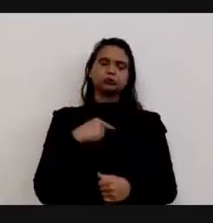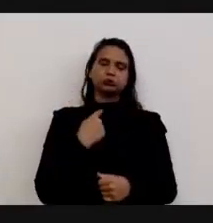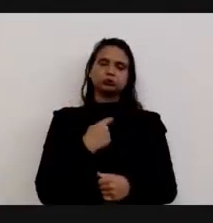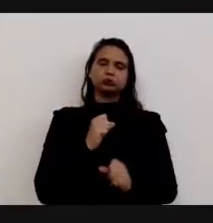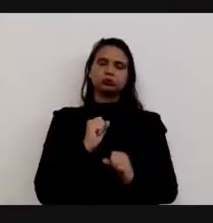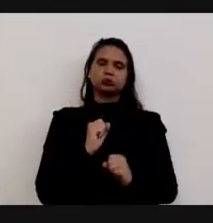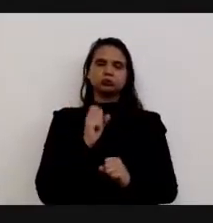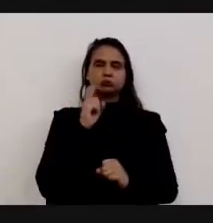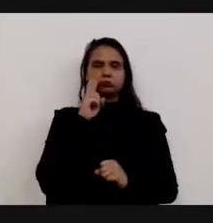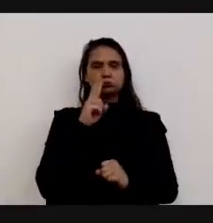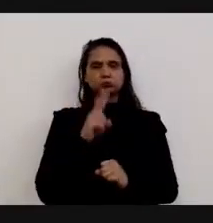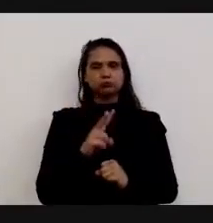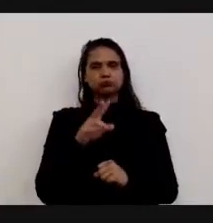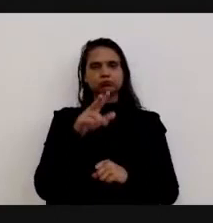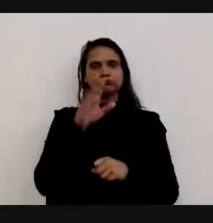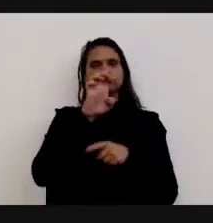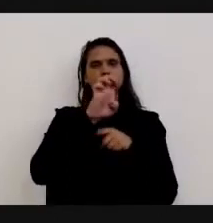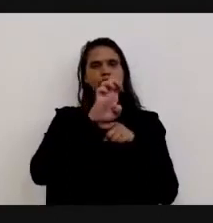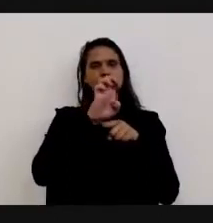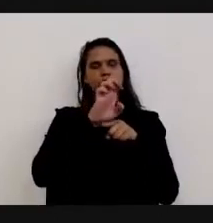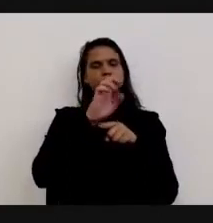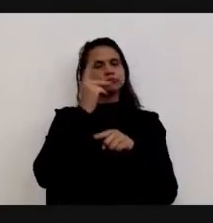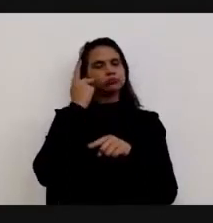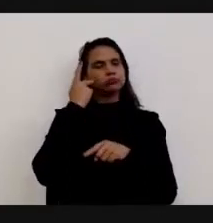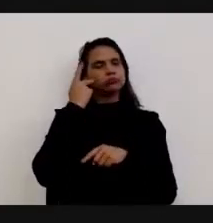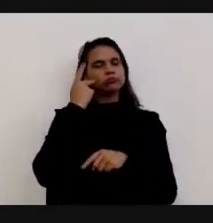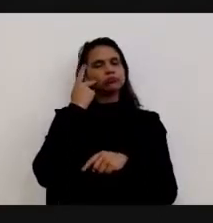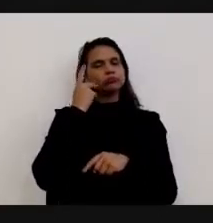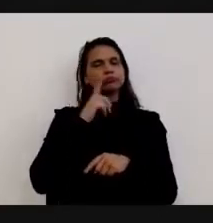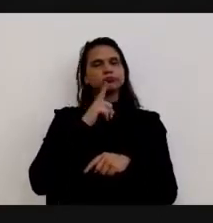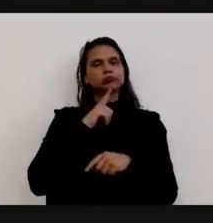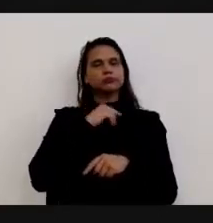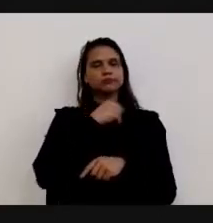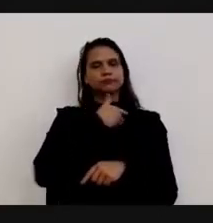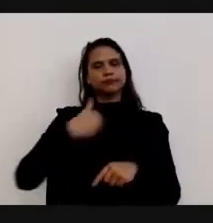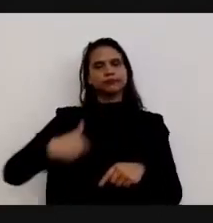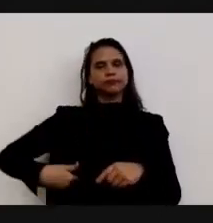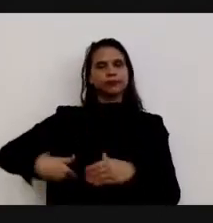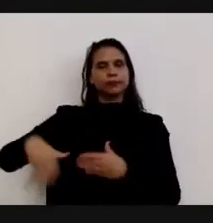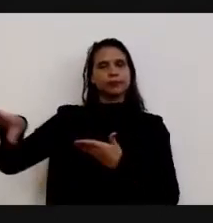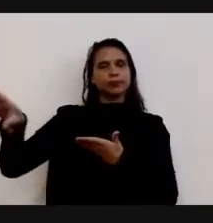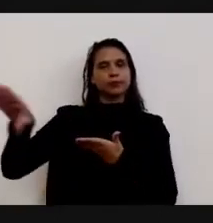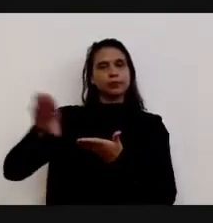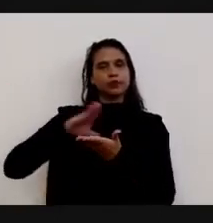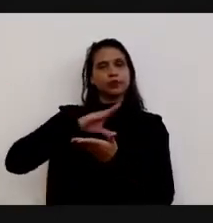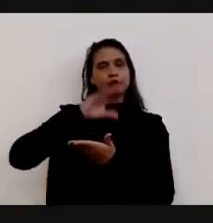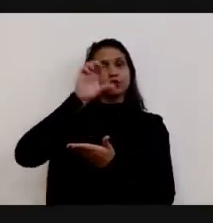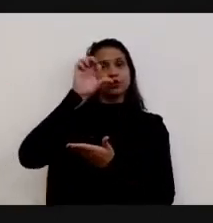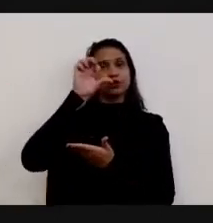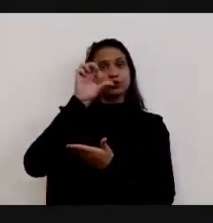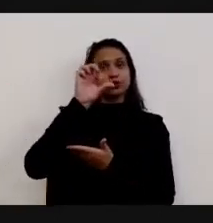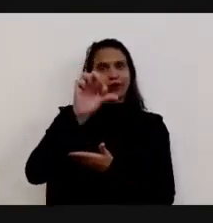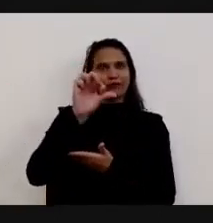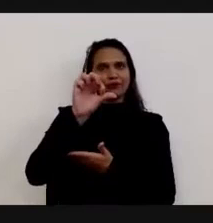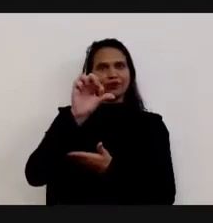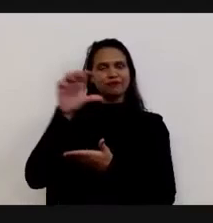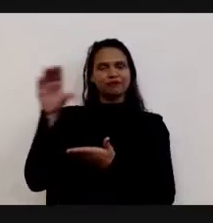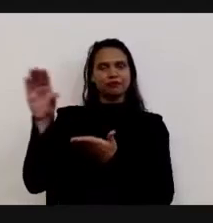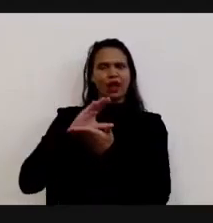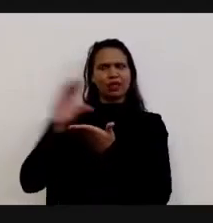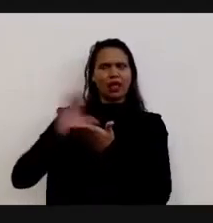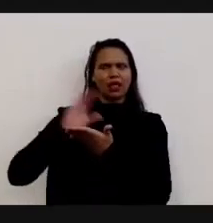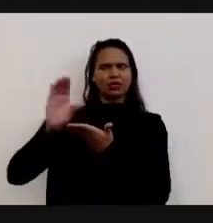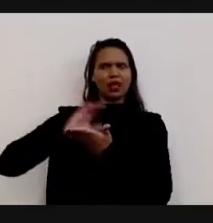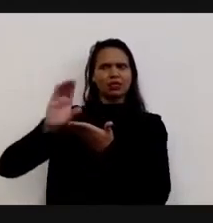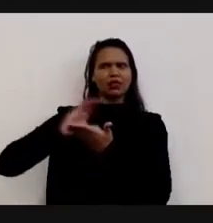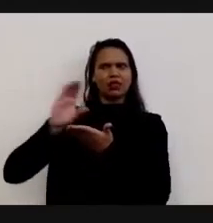No estado de São Paulo, o governo estadual recebeu 9 repasses de transferências especiais, as emendas sem finalidade definida,